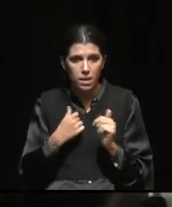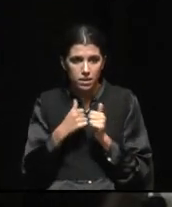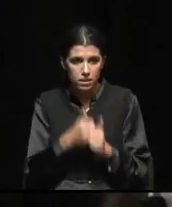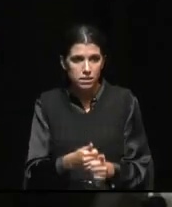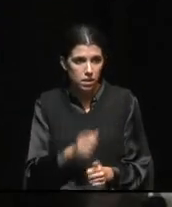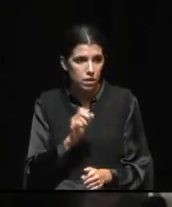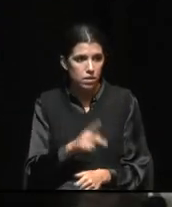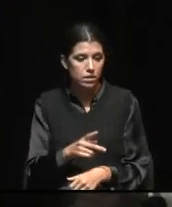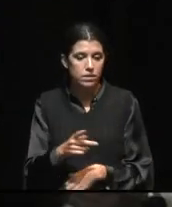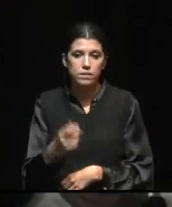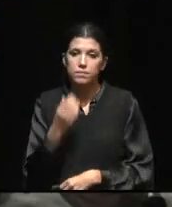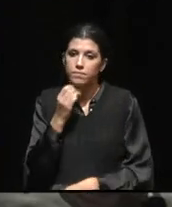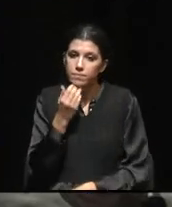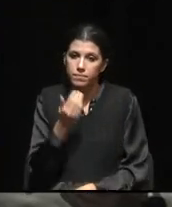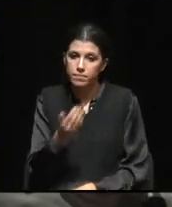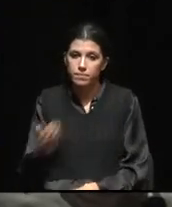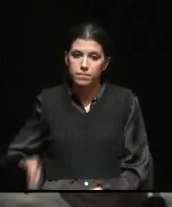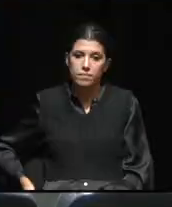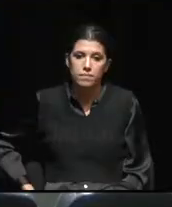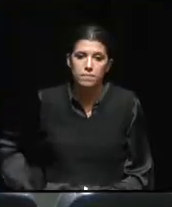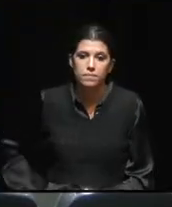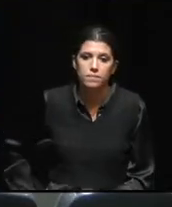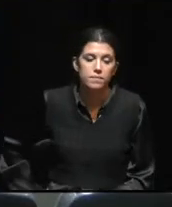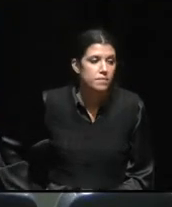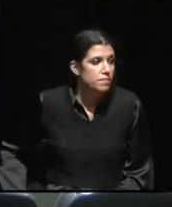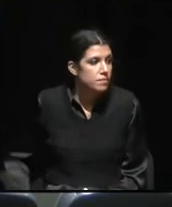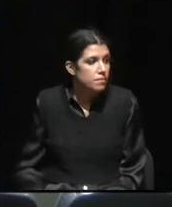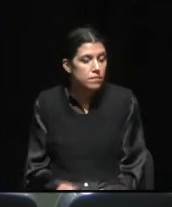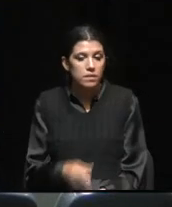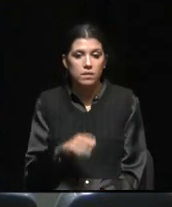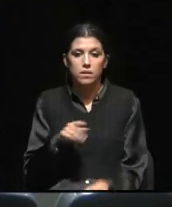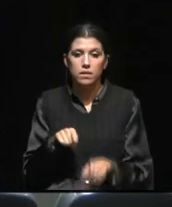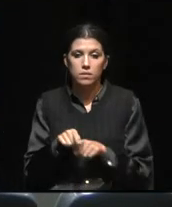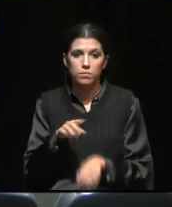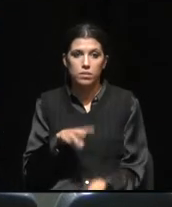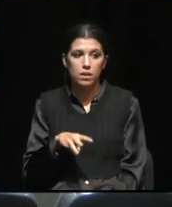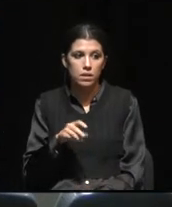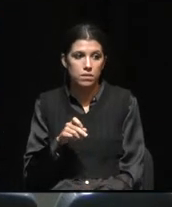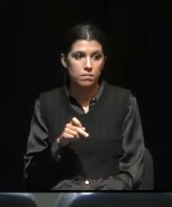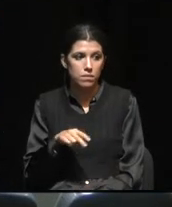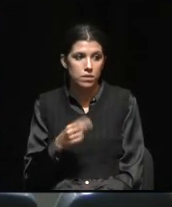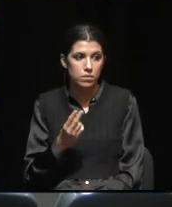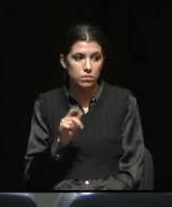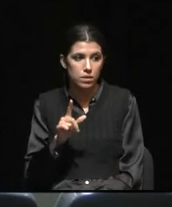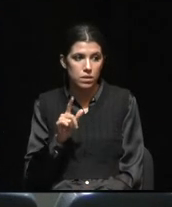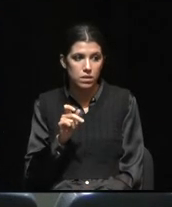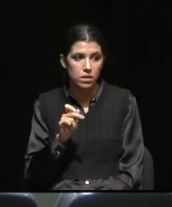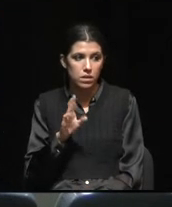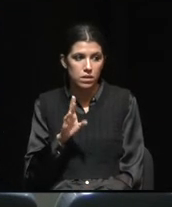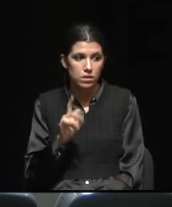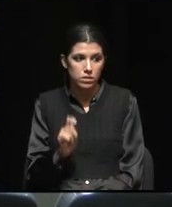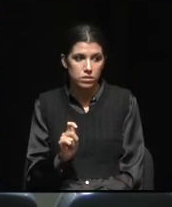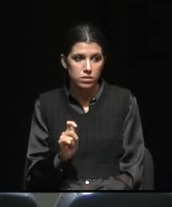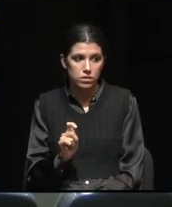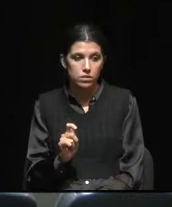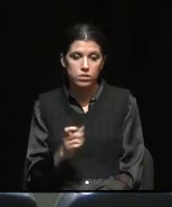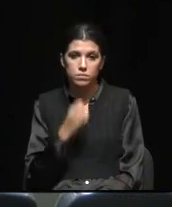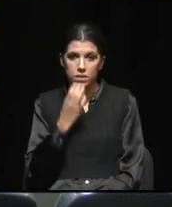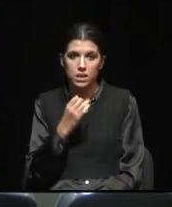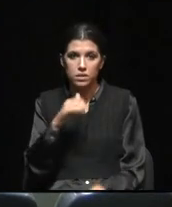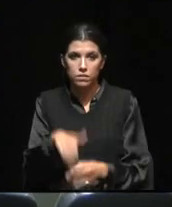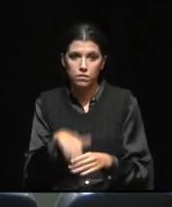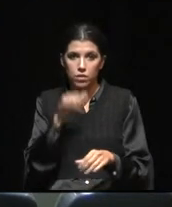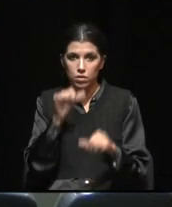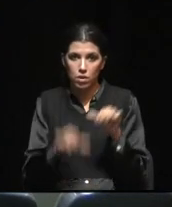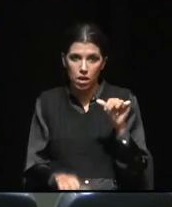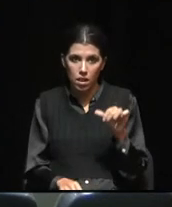aplicadas tá bem muito obrigada Deputado Manuel AES pediu a palavra a